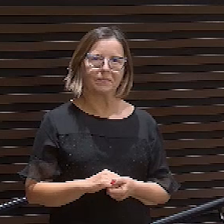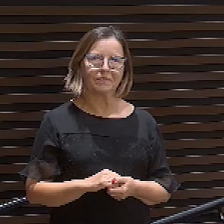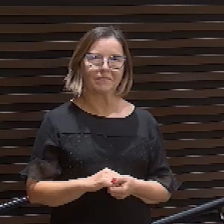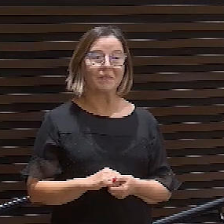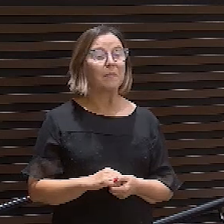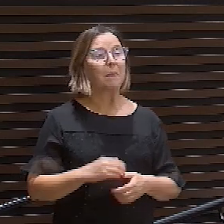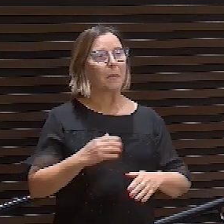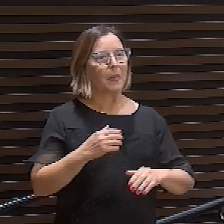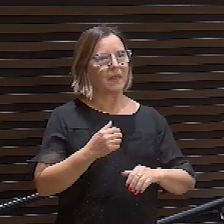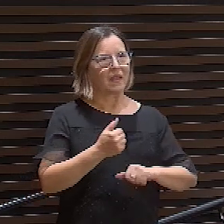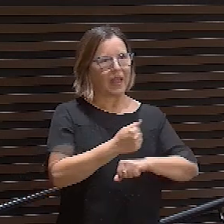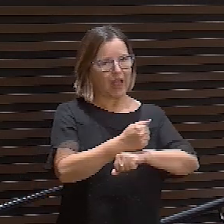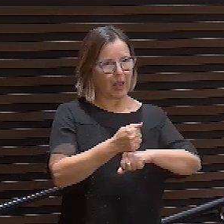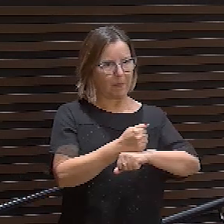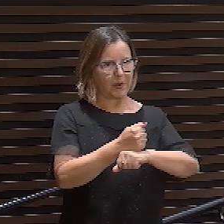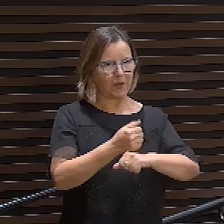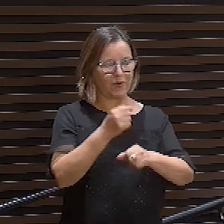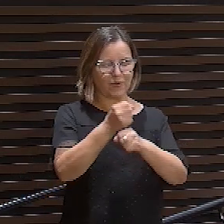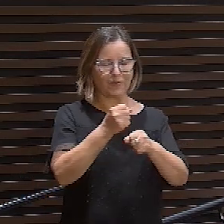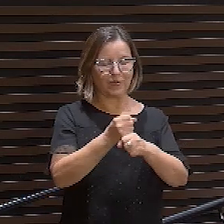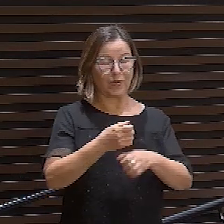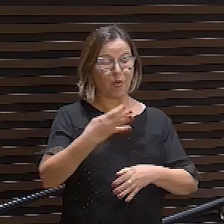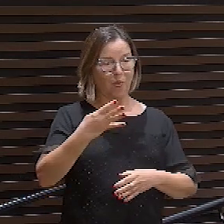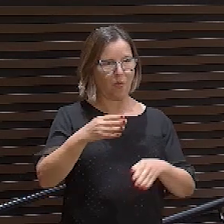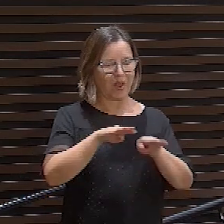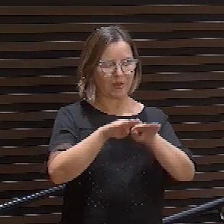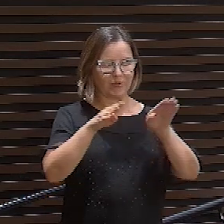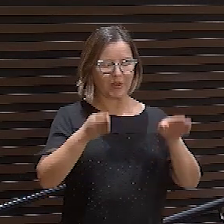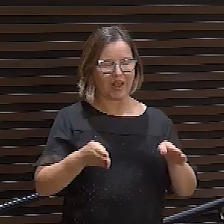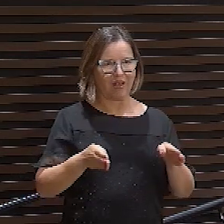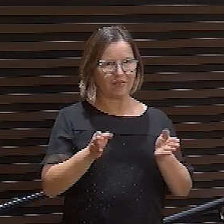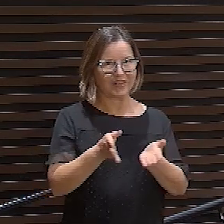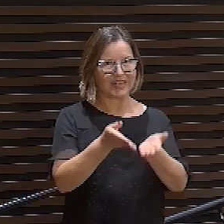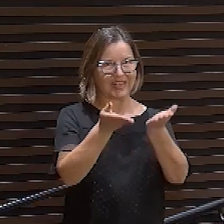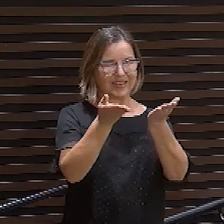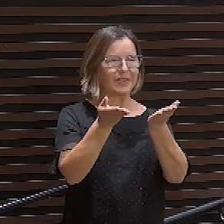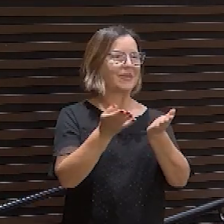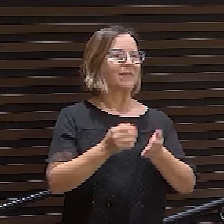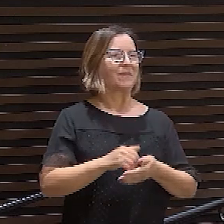Abraão construiu 4 altares.